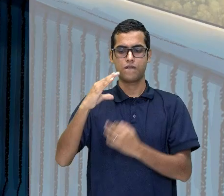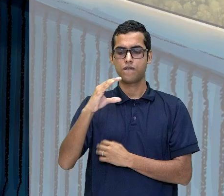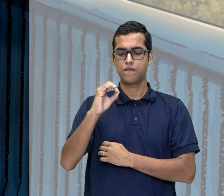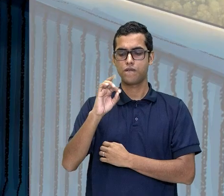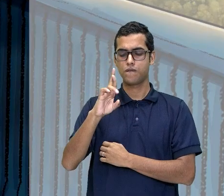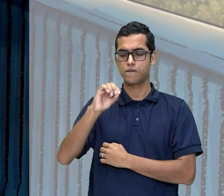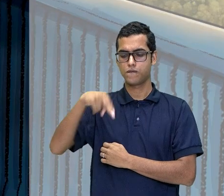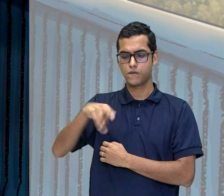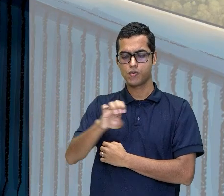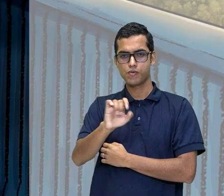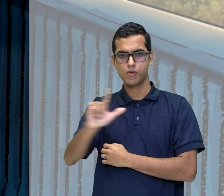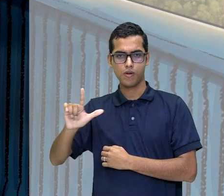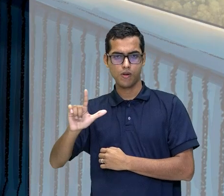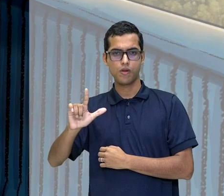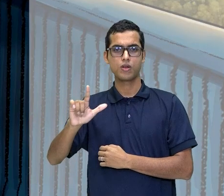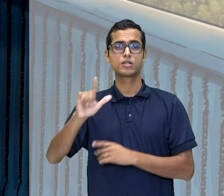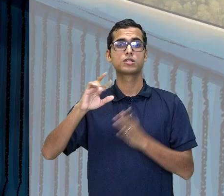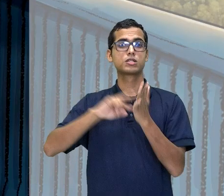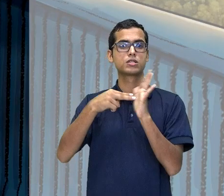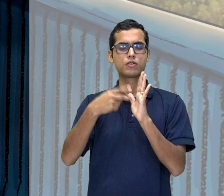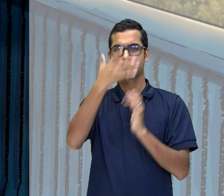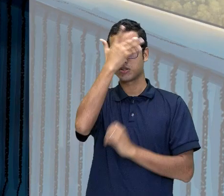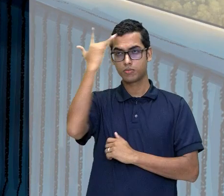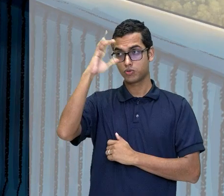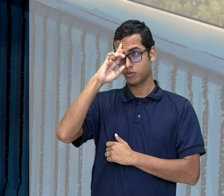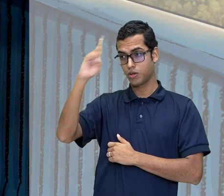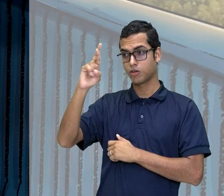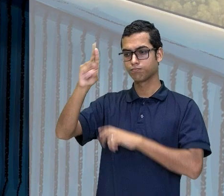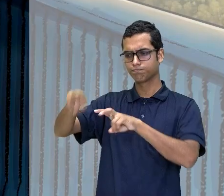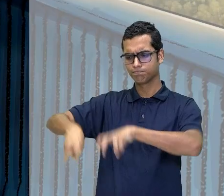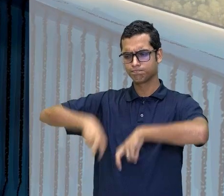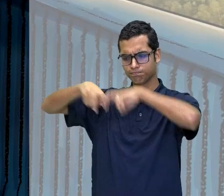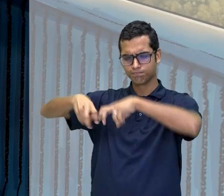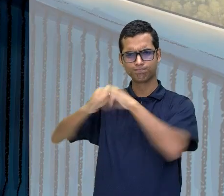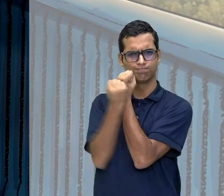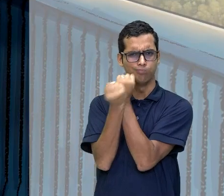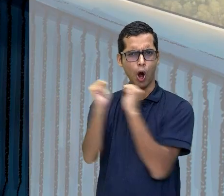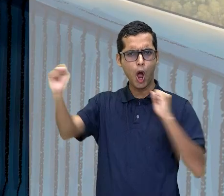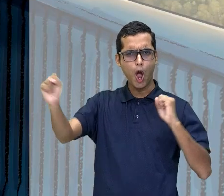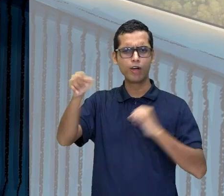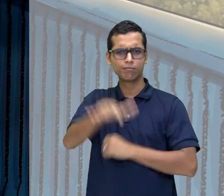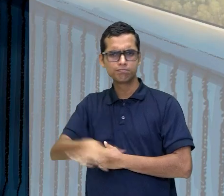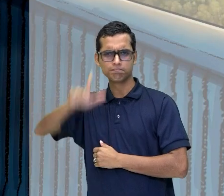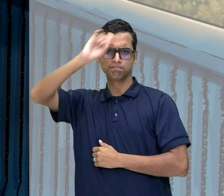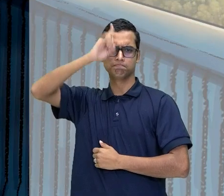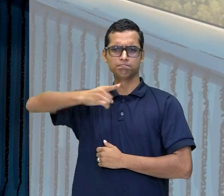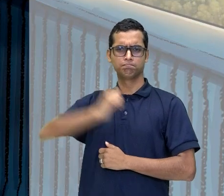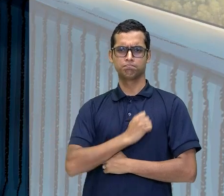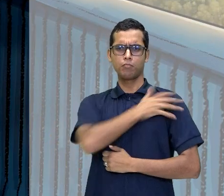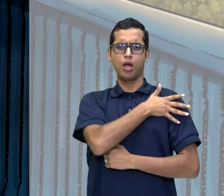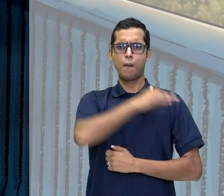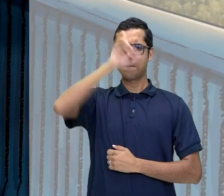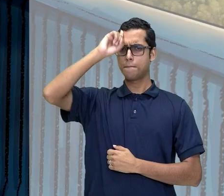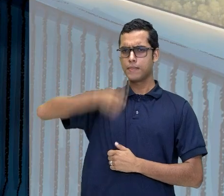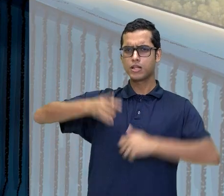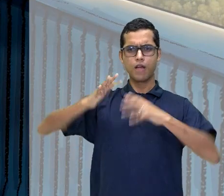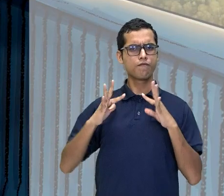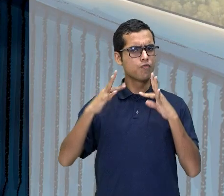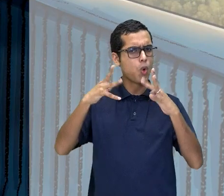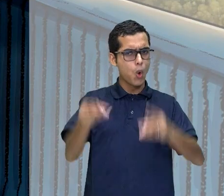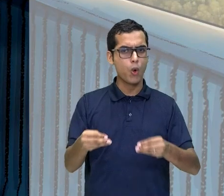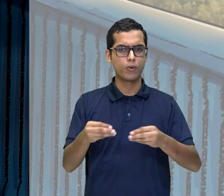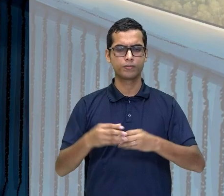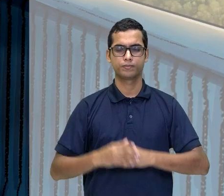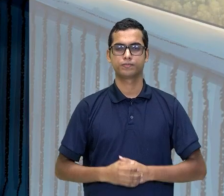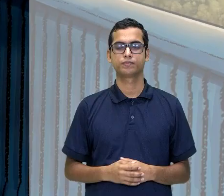virou sinônimo de grande fazendeiro. E na zona rural, quem mandava era o coronel. E o coronel, como